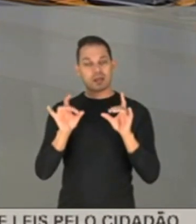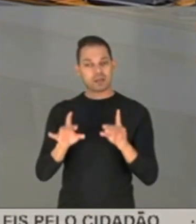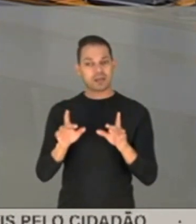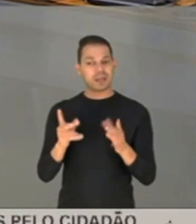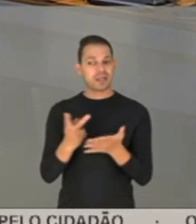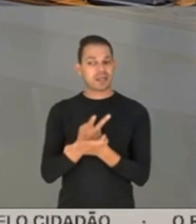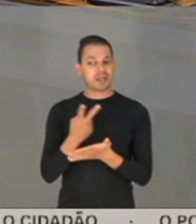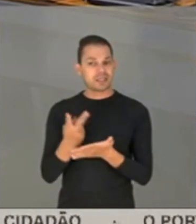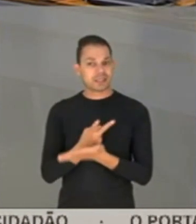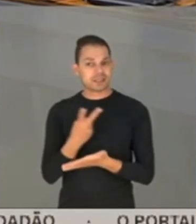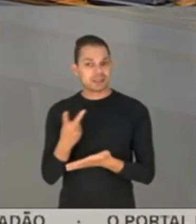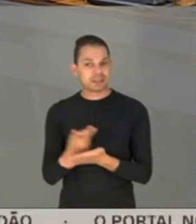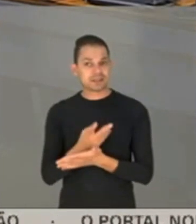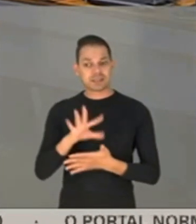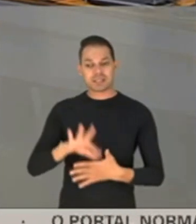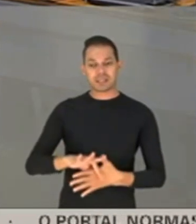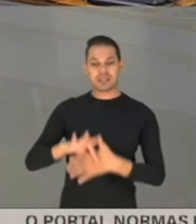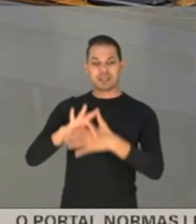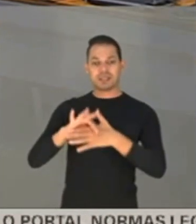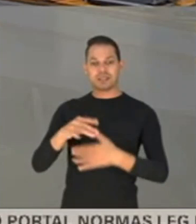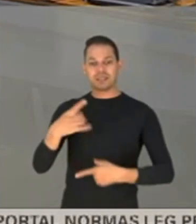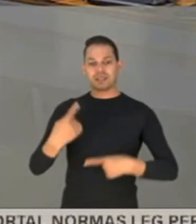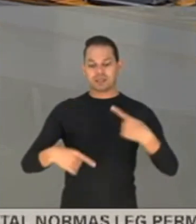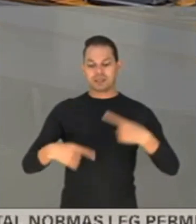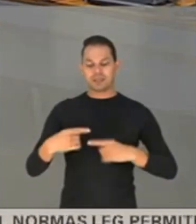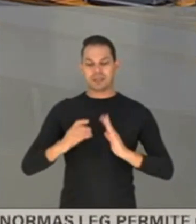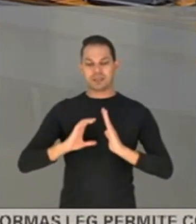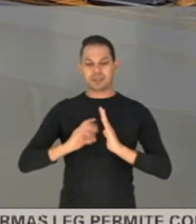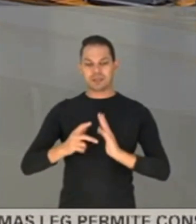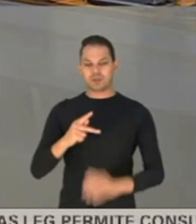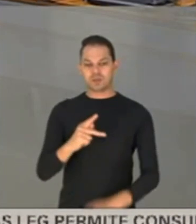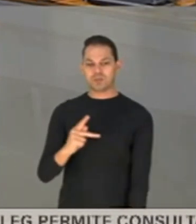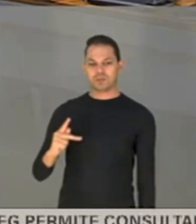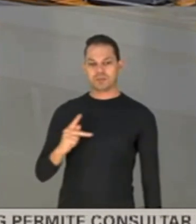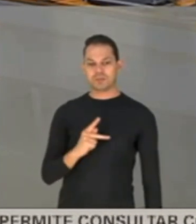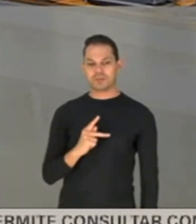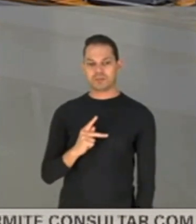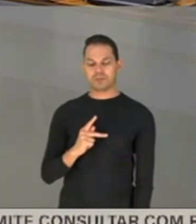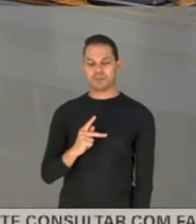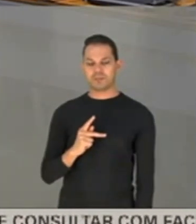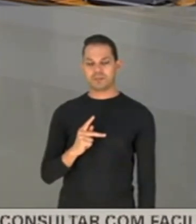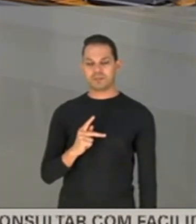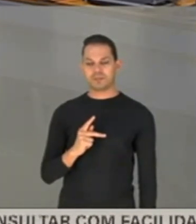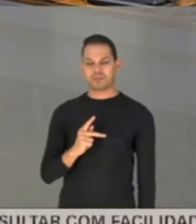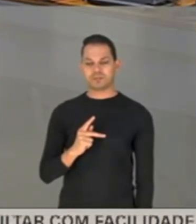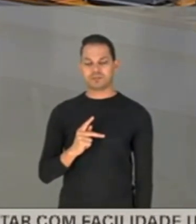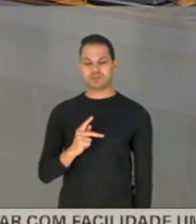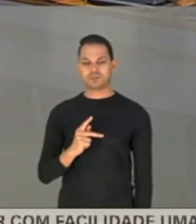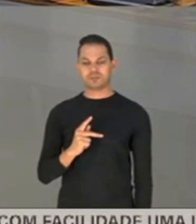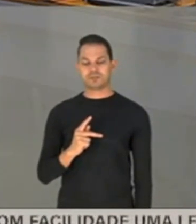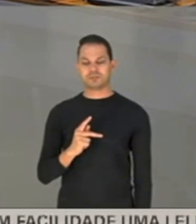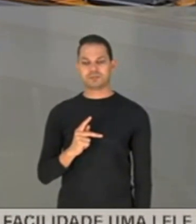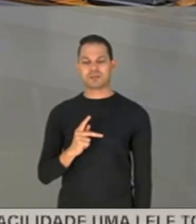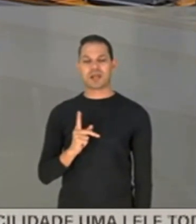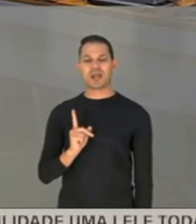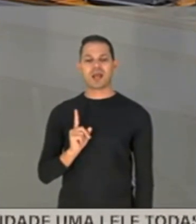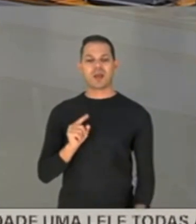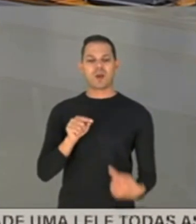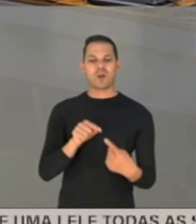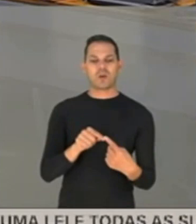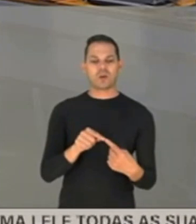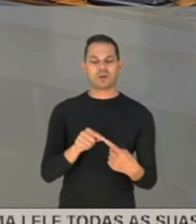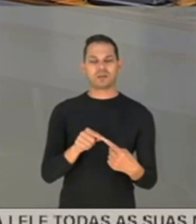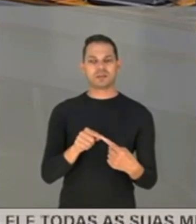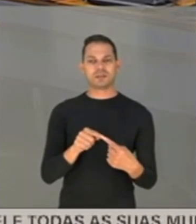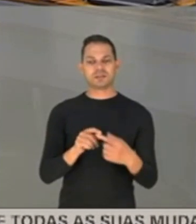indevidas a lideranças políticas do Partido Progressistas. Qual a sua ligação, a